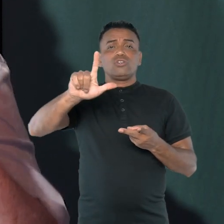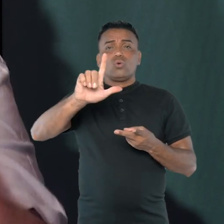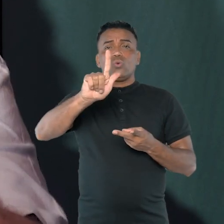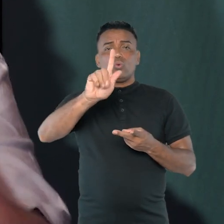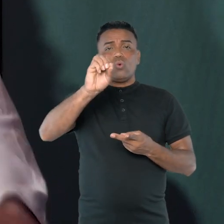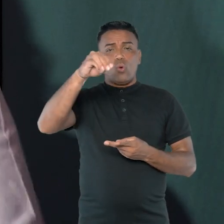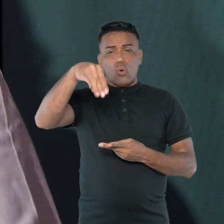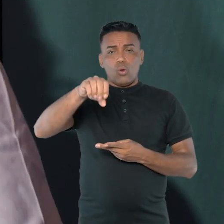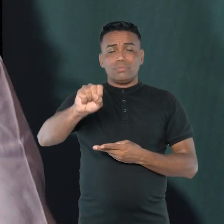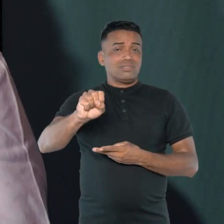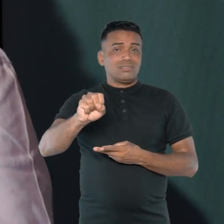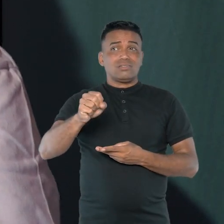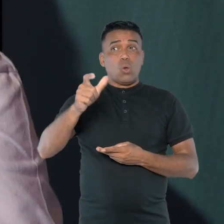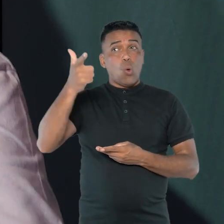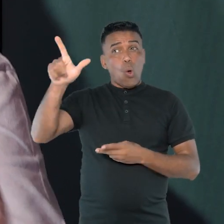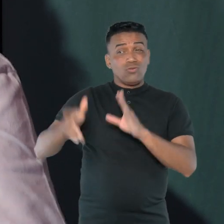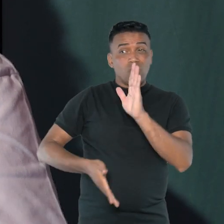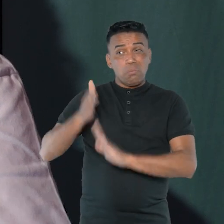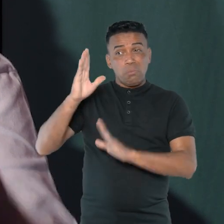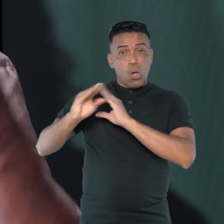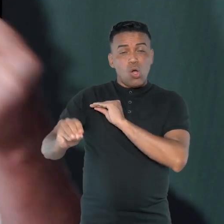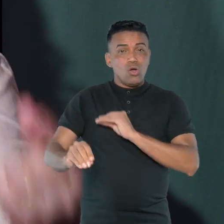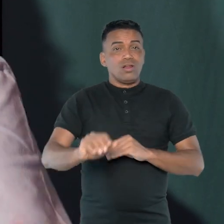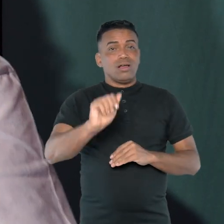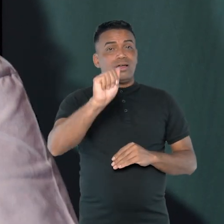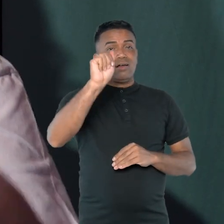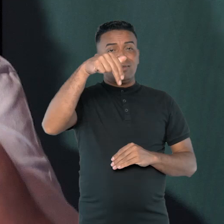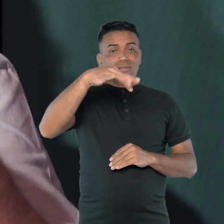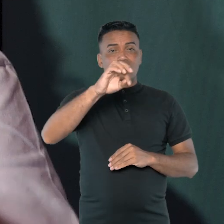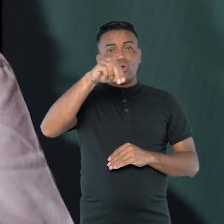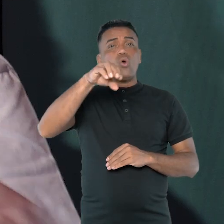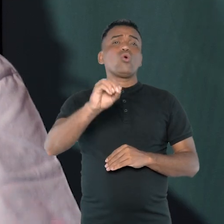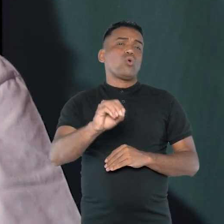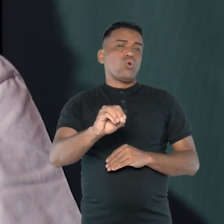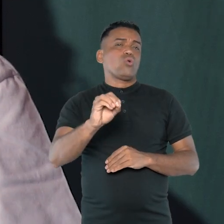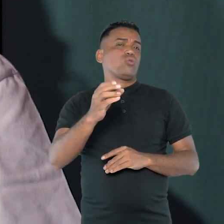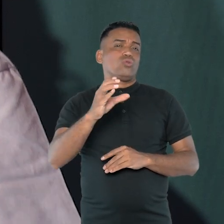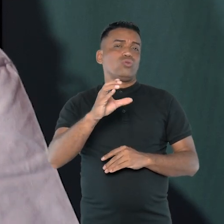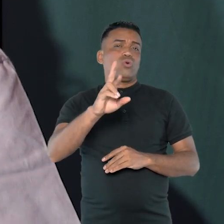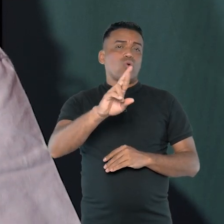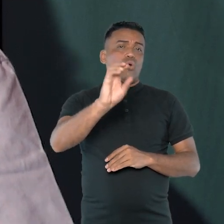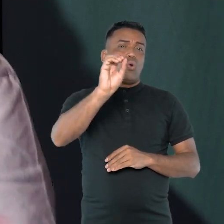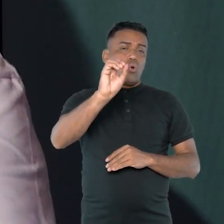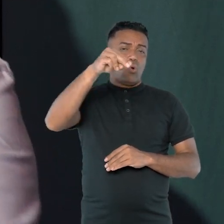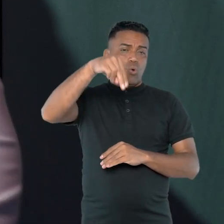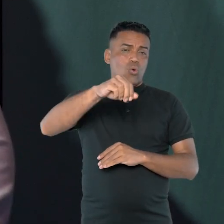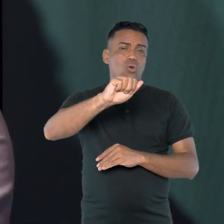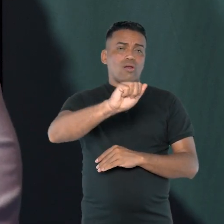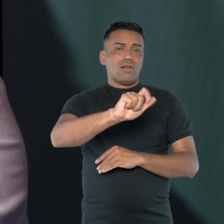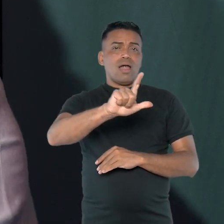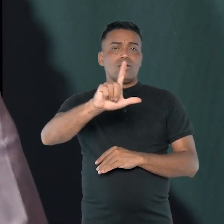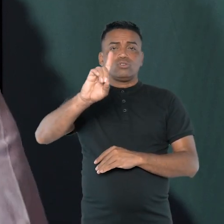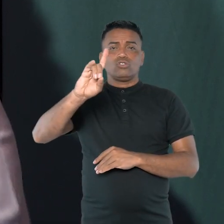que foi embora, mas os que estão aqui também, Antônio Barreto, Ronald Claver, uma geração, né, Carlinhos,